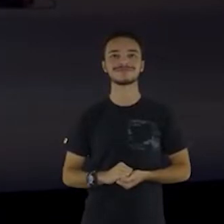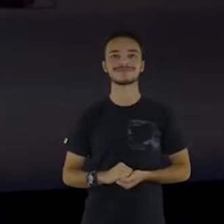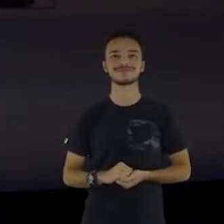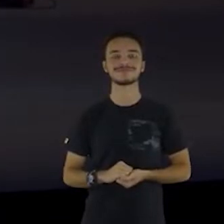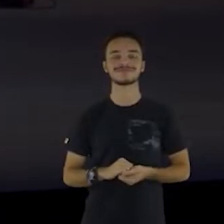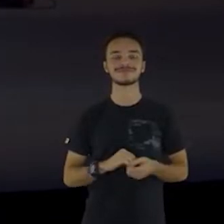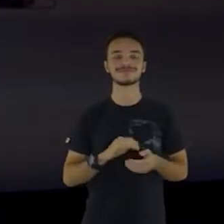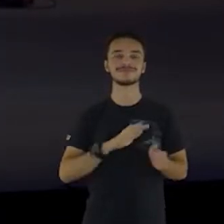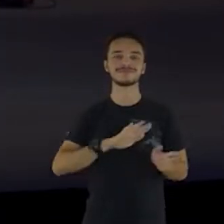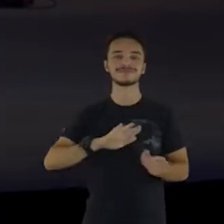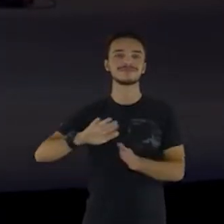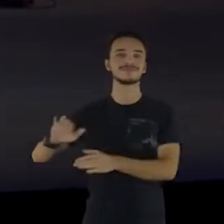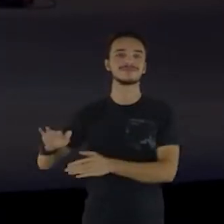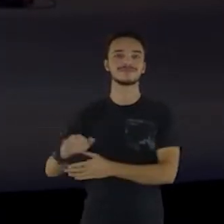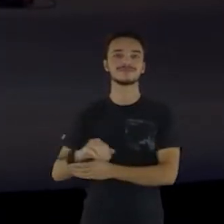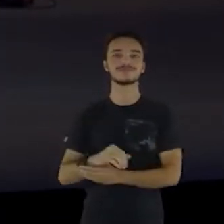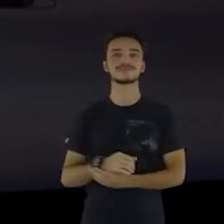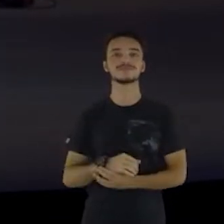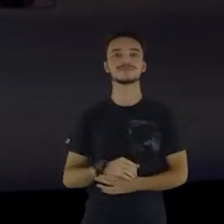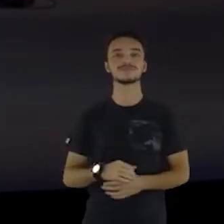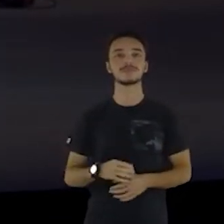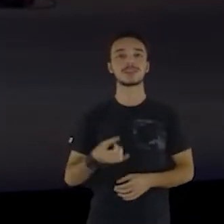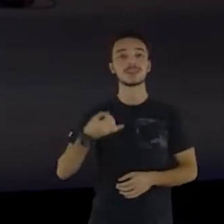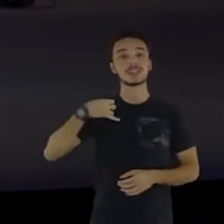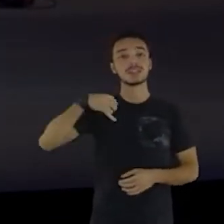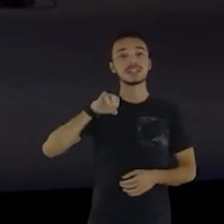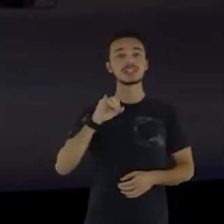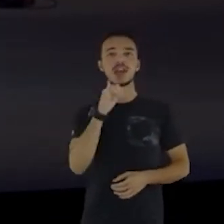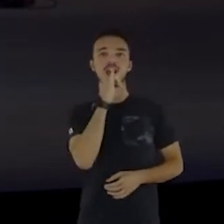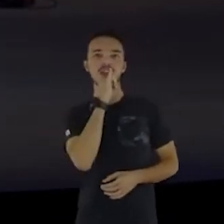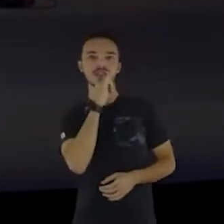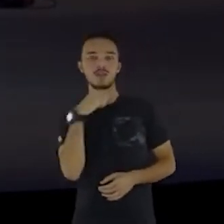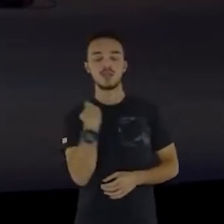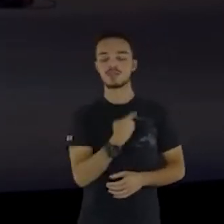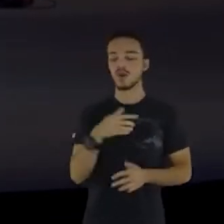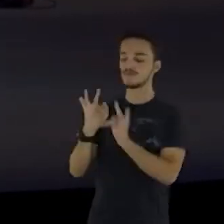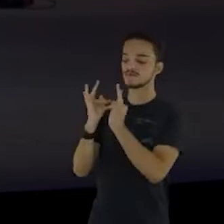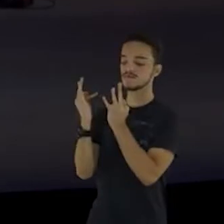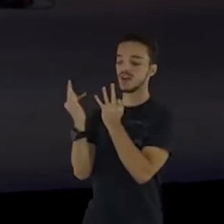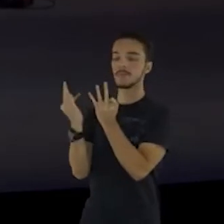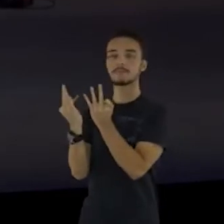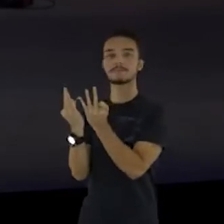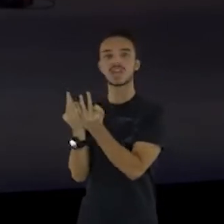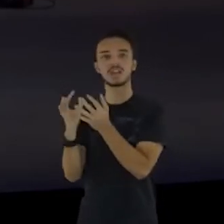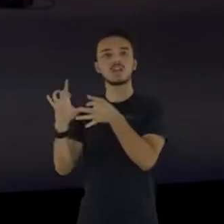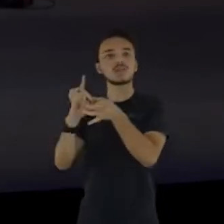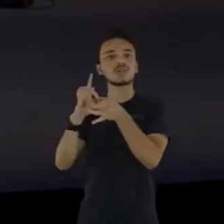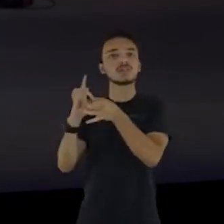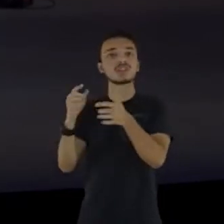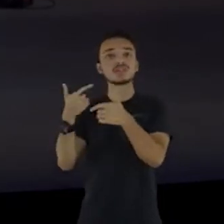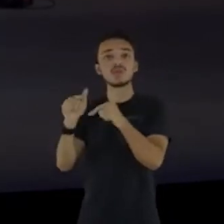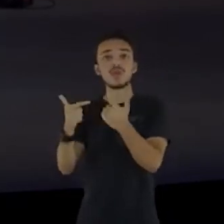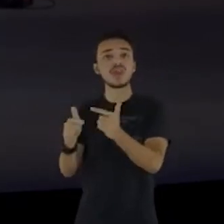Mas se a gente não é um com a nossa família, a gente não cresce.